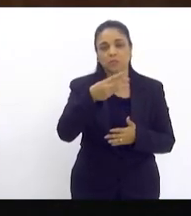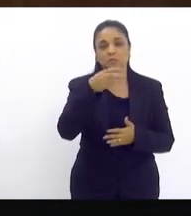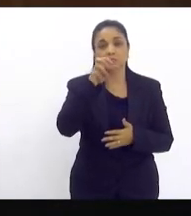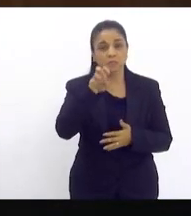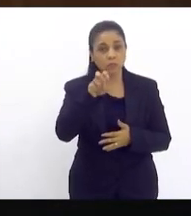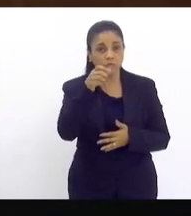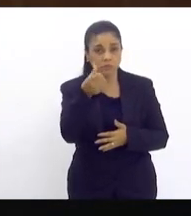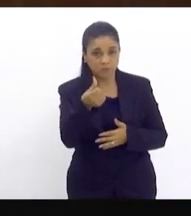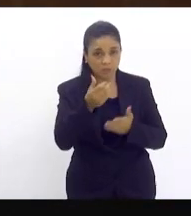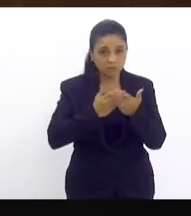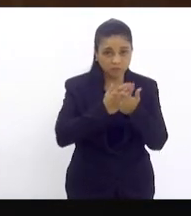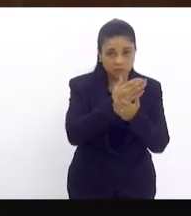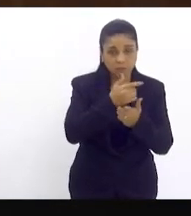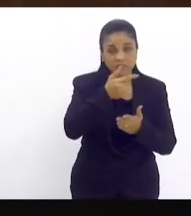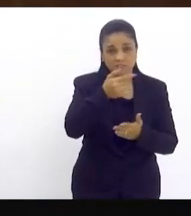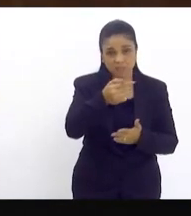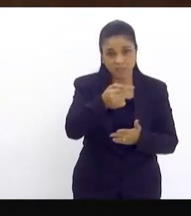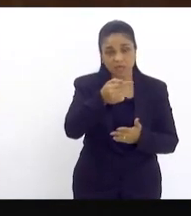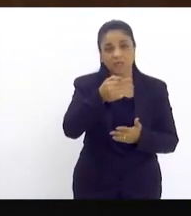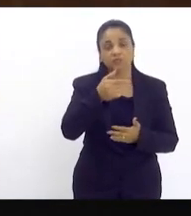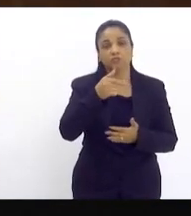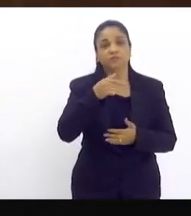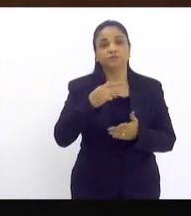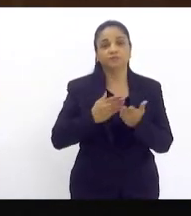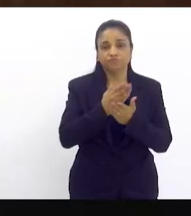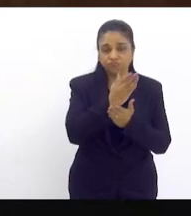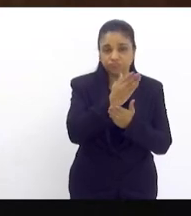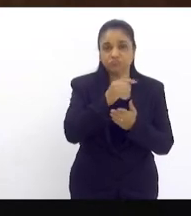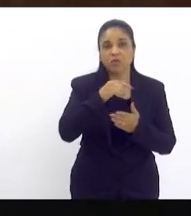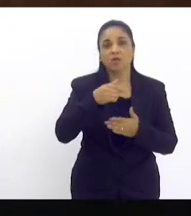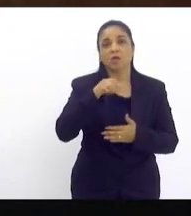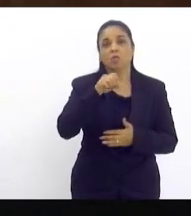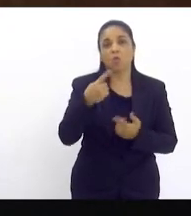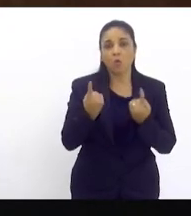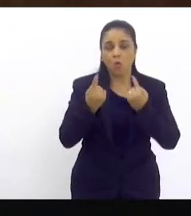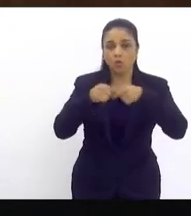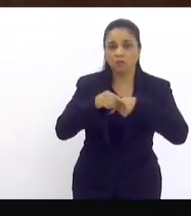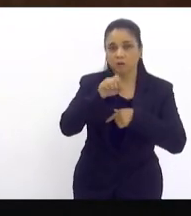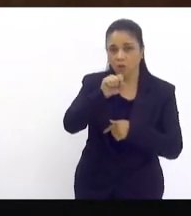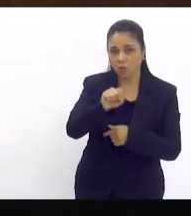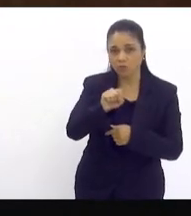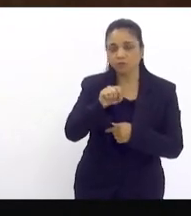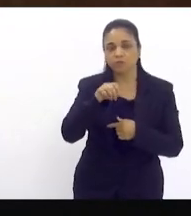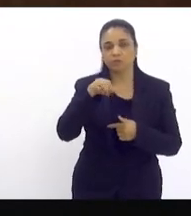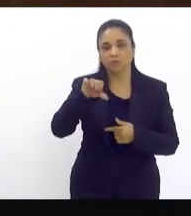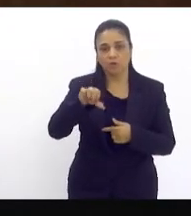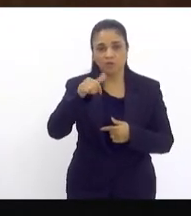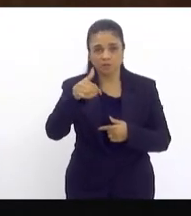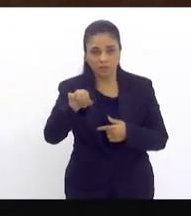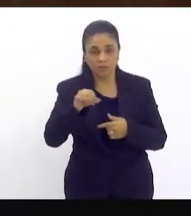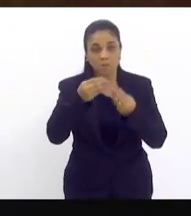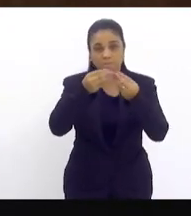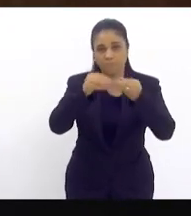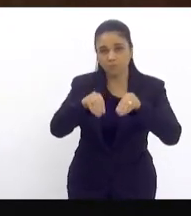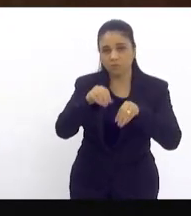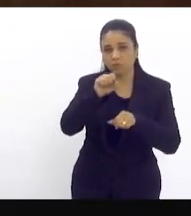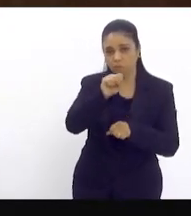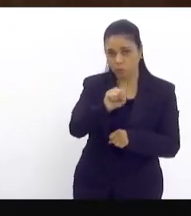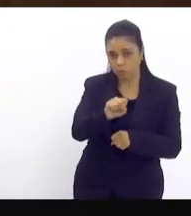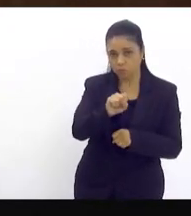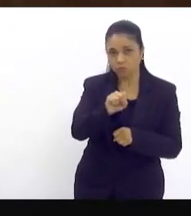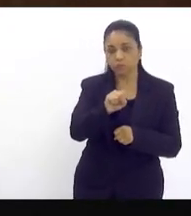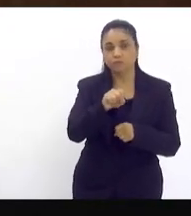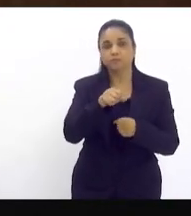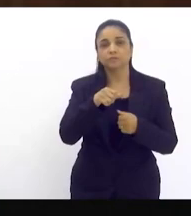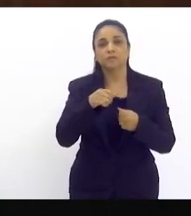favorável com a emenda sete contrário as emendas 2 9 10 e 11 prejudicada a emenda número 8 pela aprovação